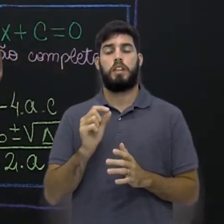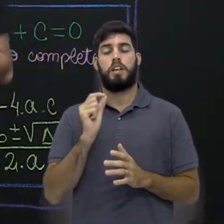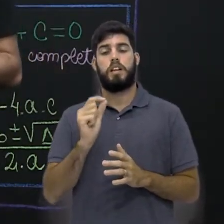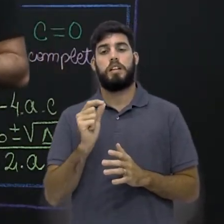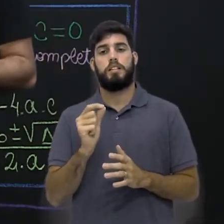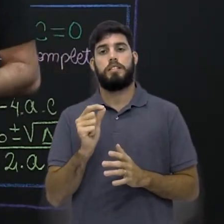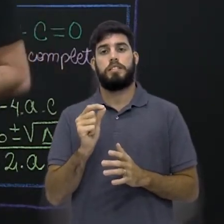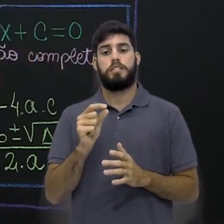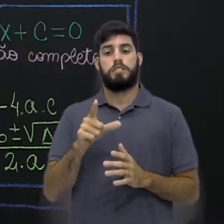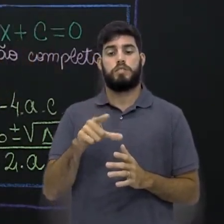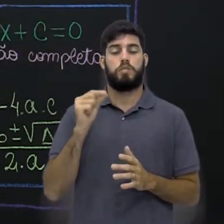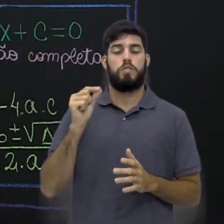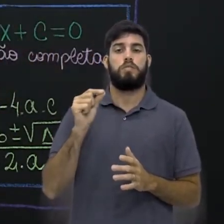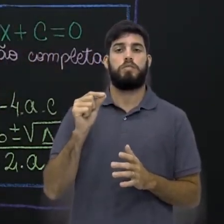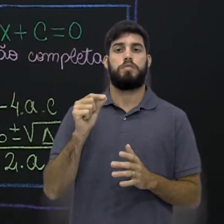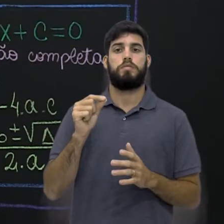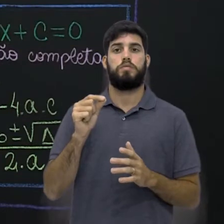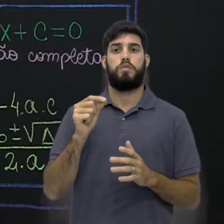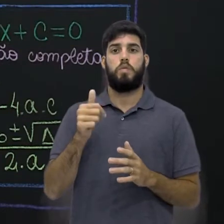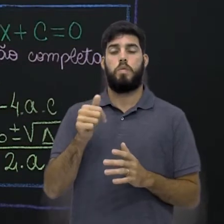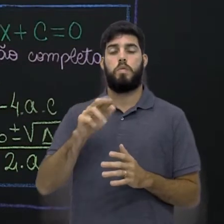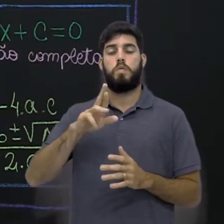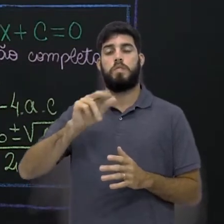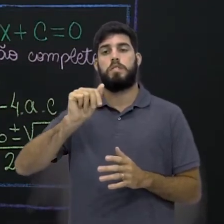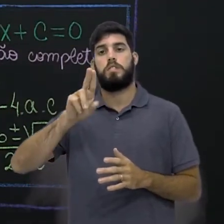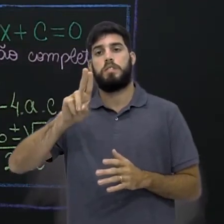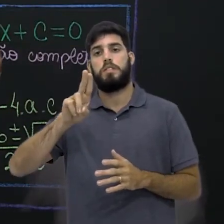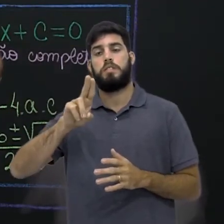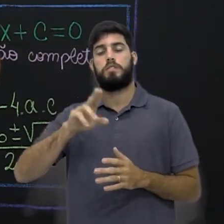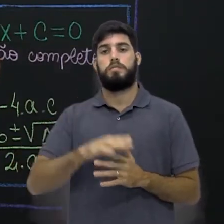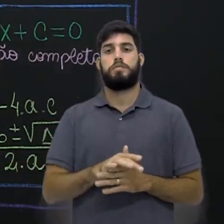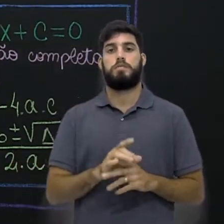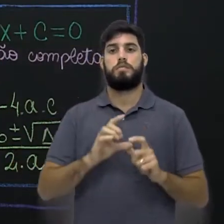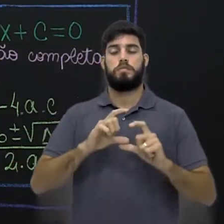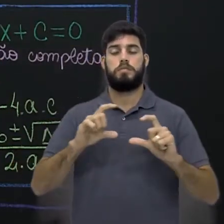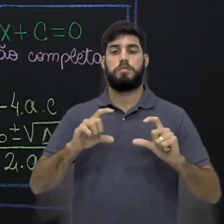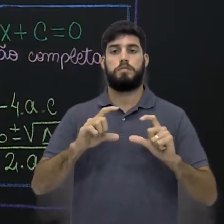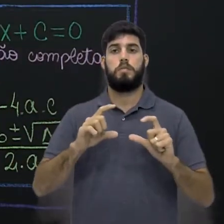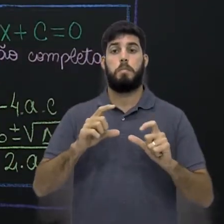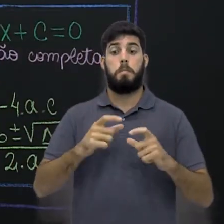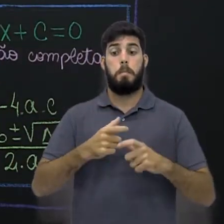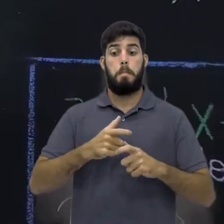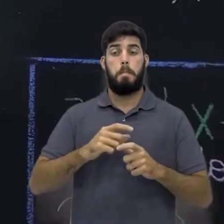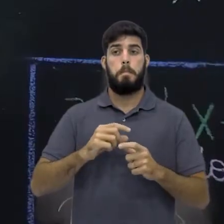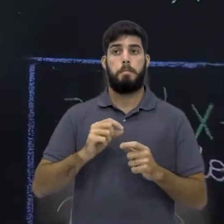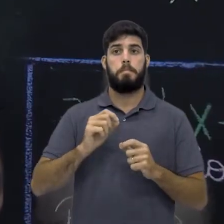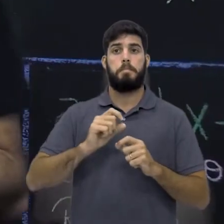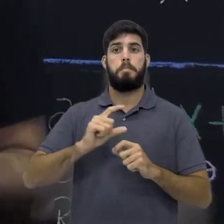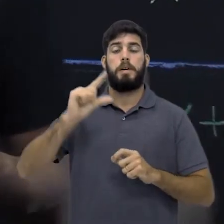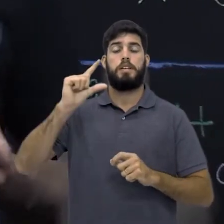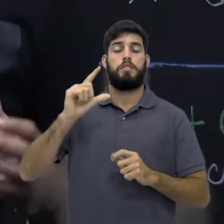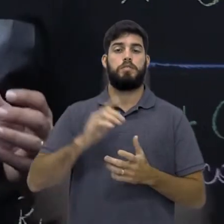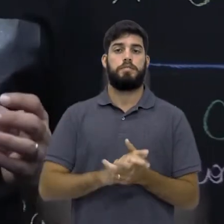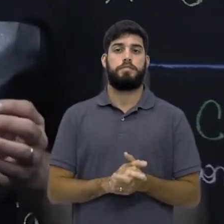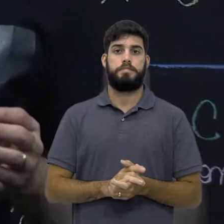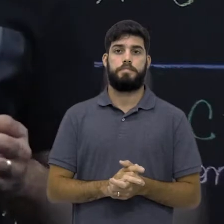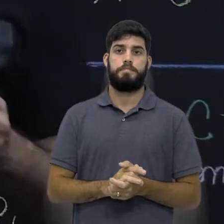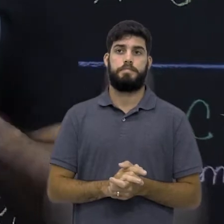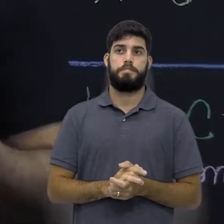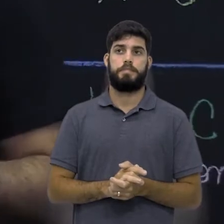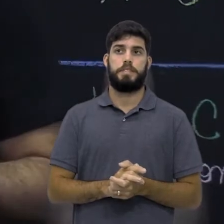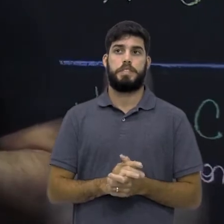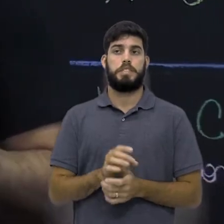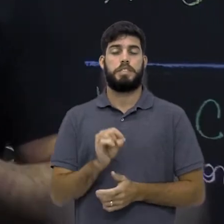da equação é a variável com o maior dos expoentes. E aí, nesse caso, o que acontece? Quando você